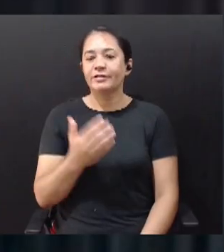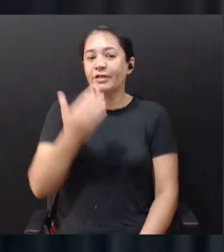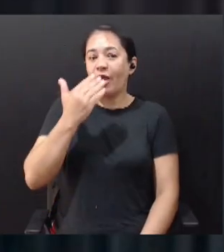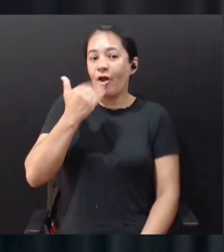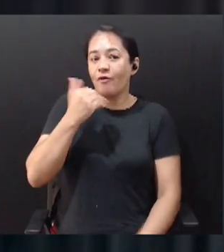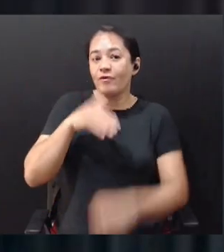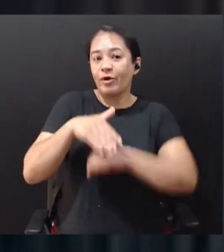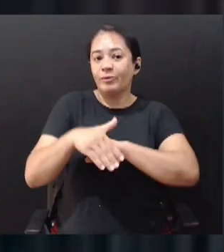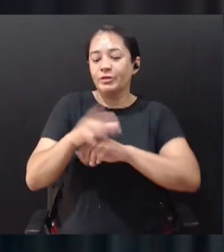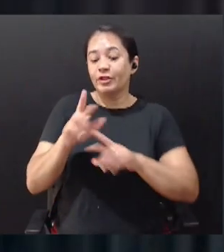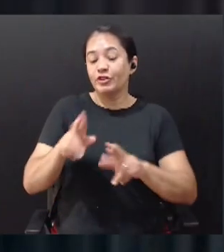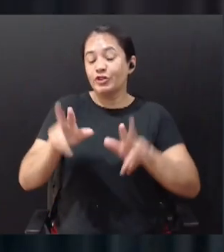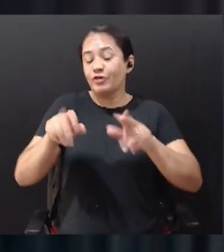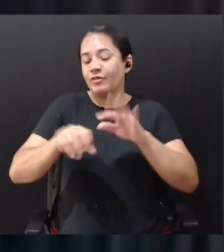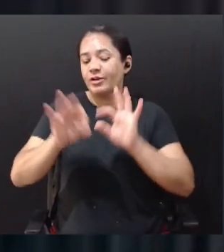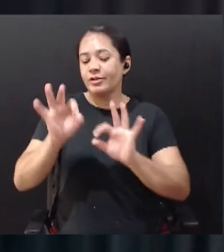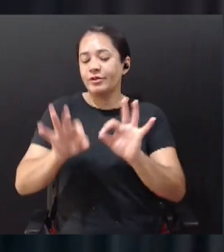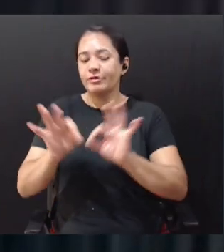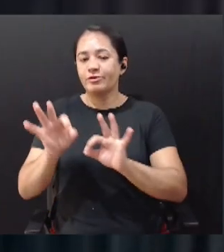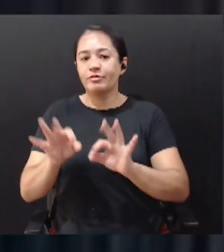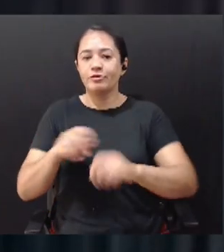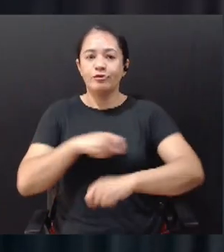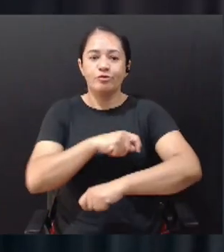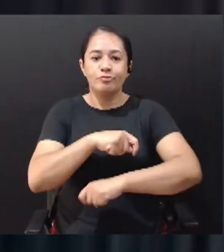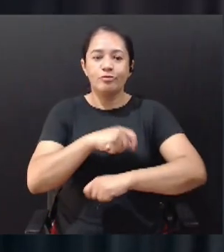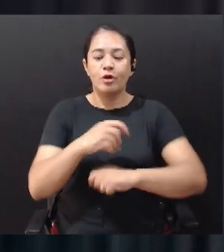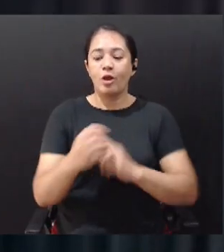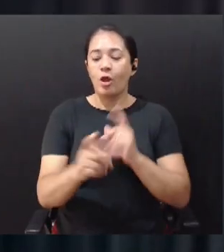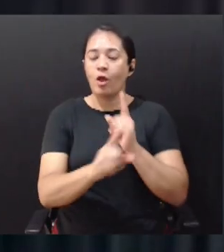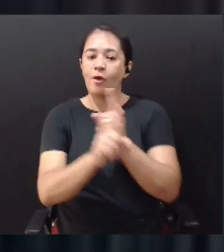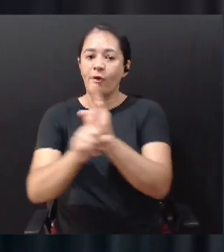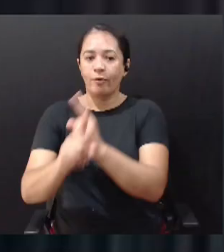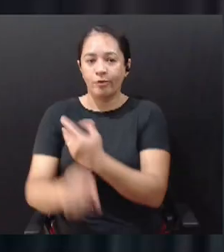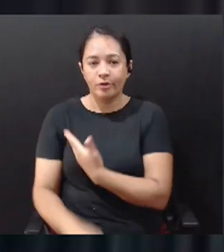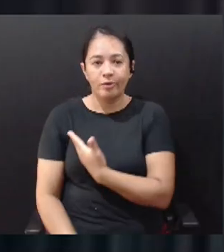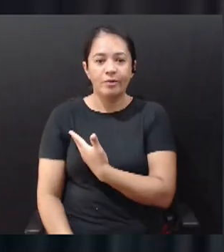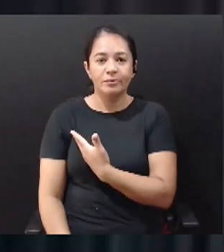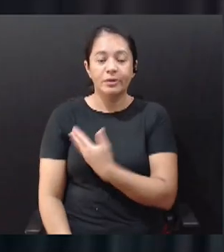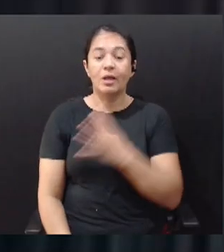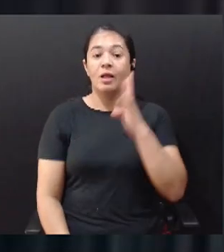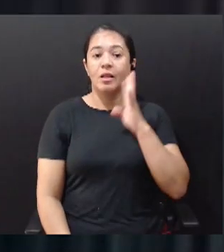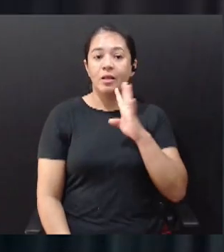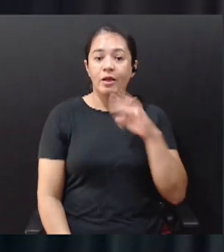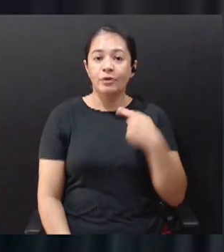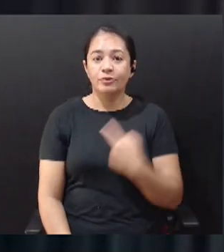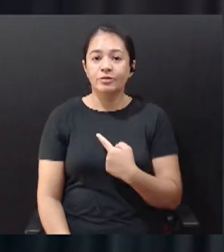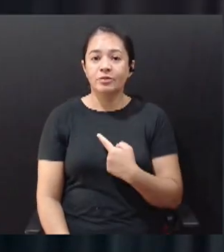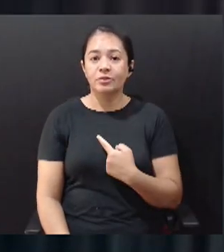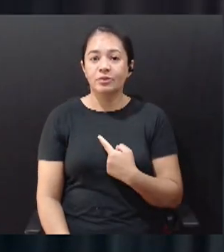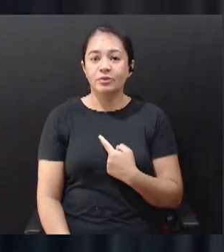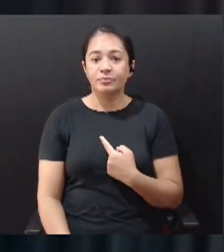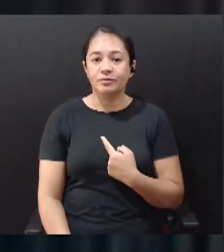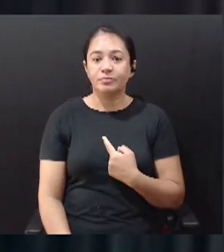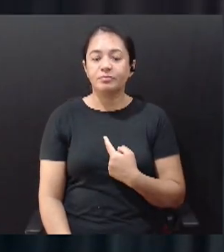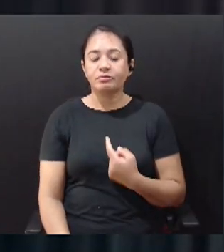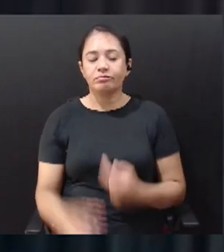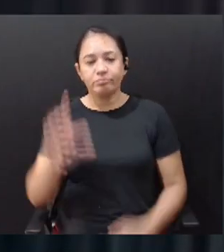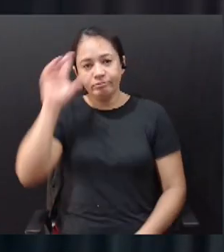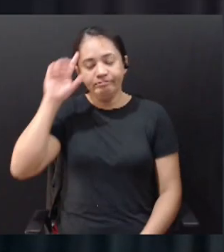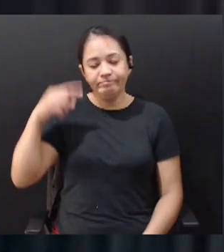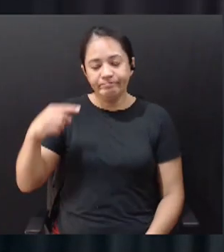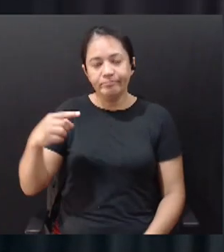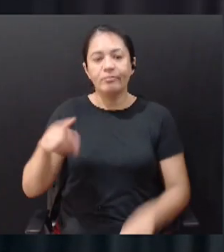ter um encontro com um amigo. Então eu acho que é legal a gente também ter essa quebra durante a rotina para exatamente